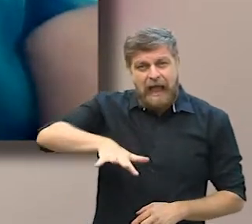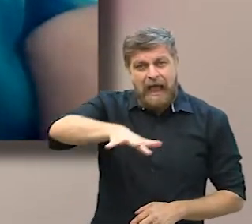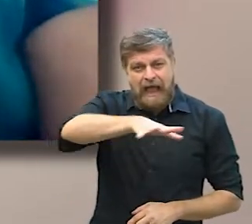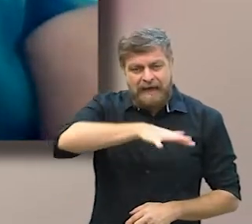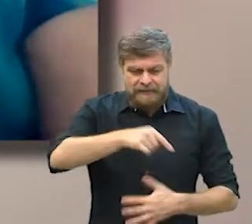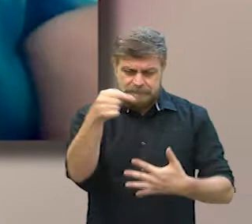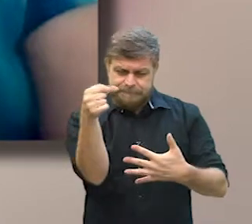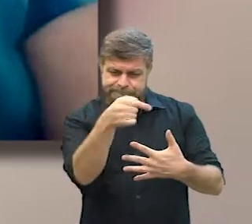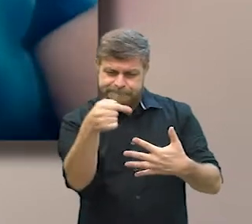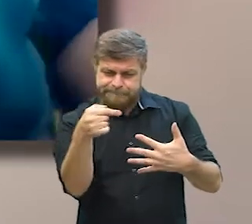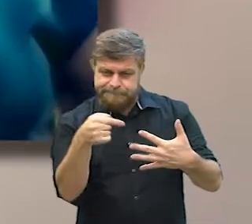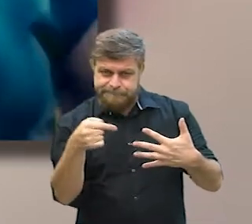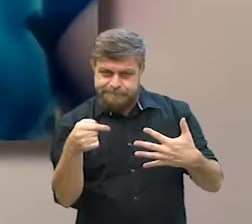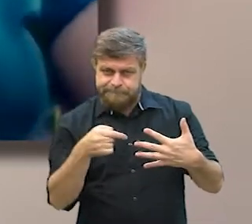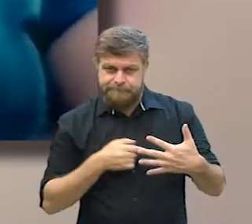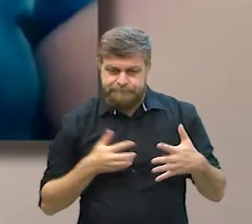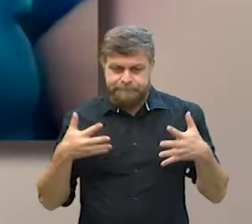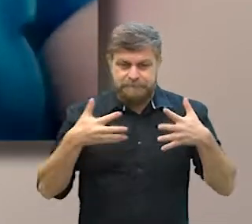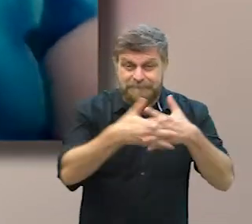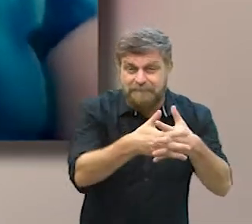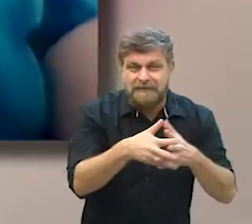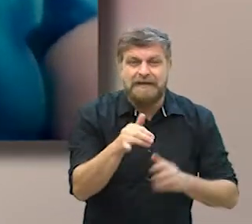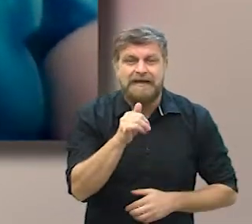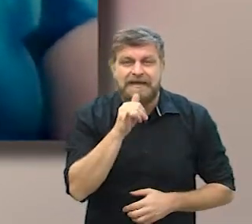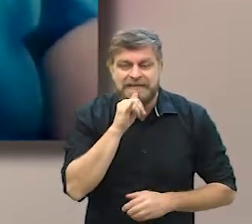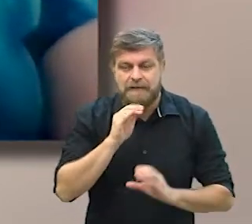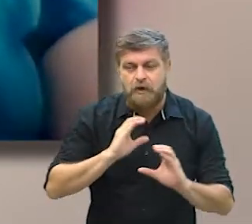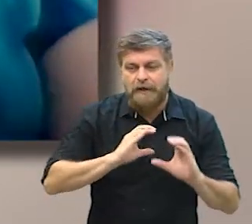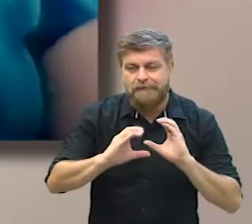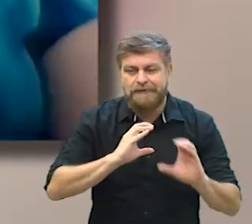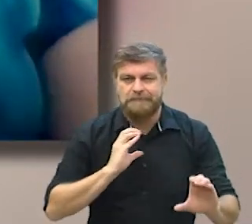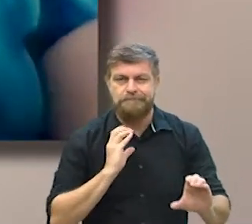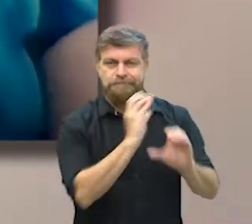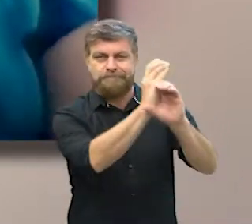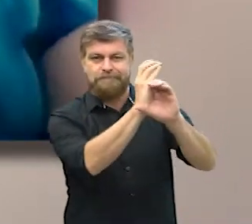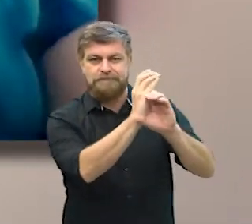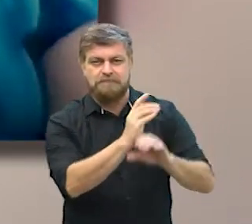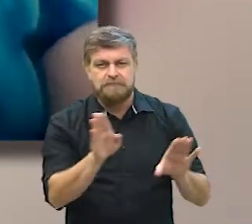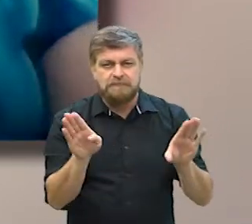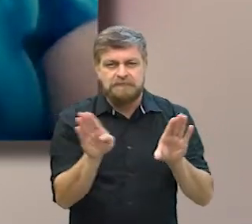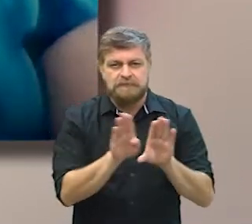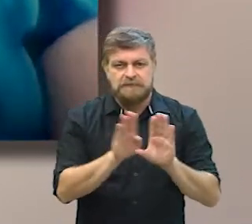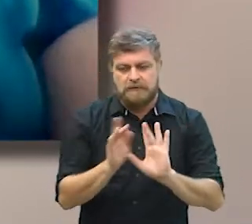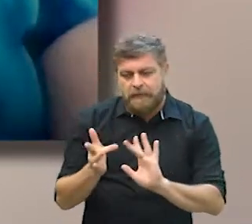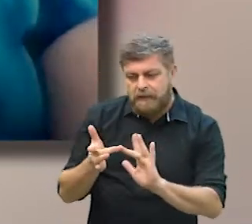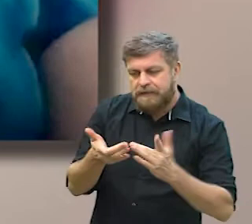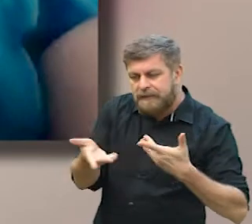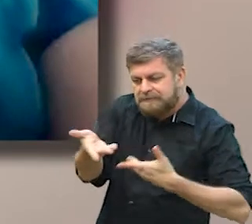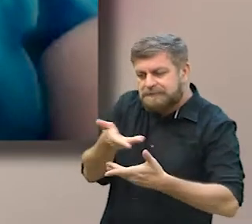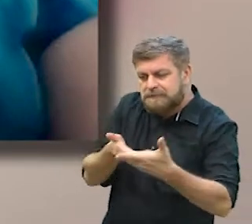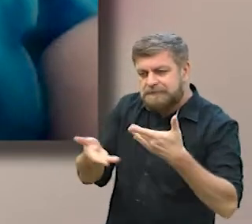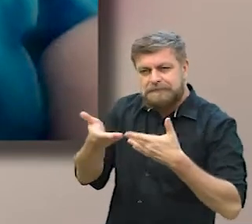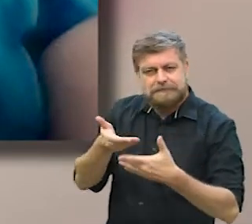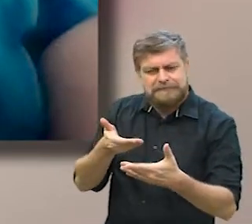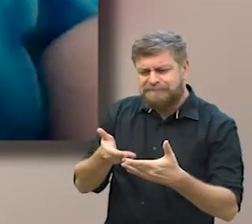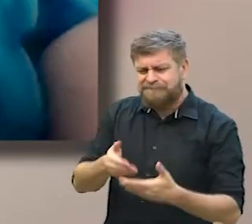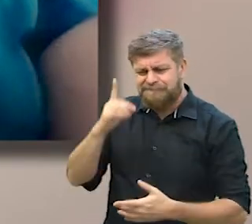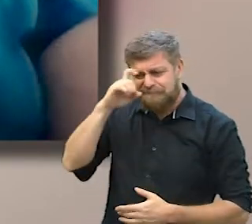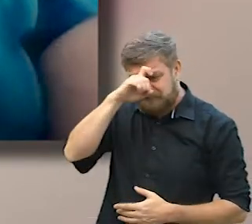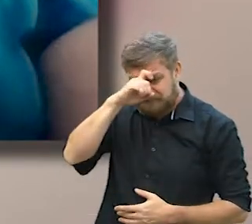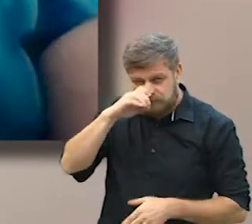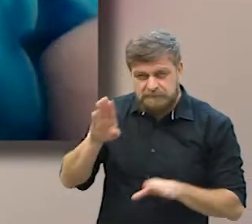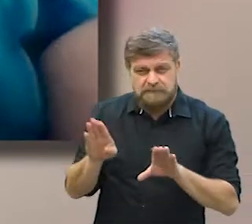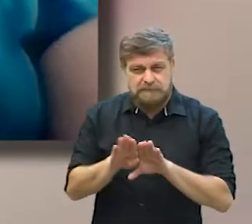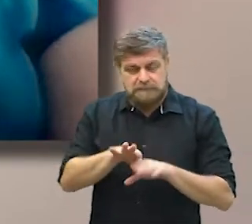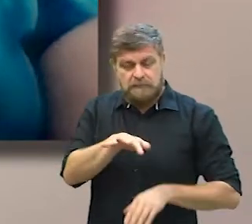várias áreas do desenvolvimento. A área da comunicação, a área da interação social, a